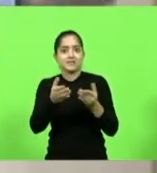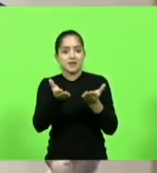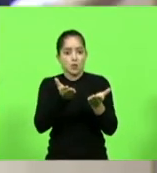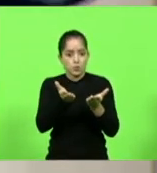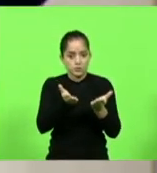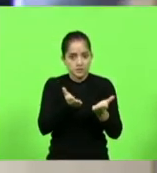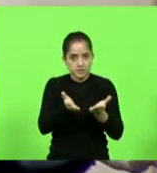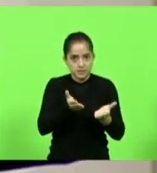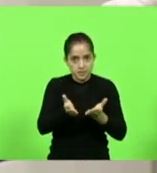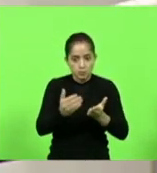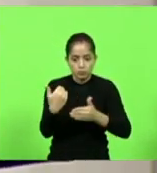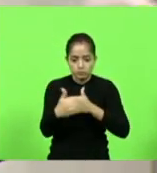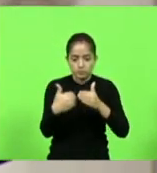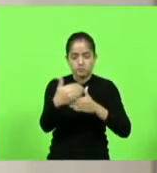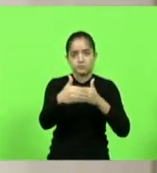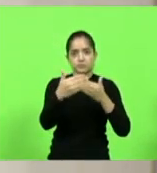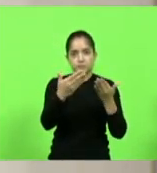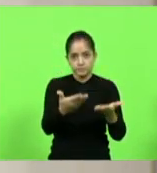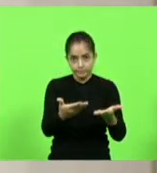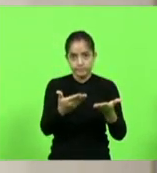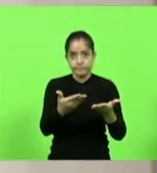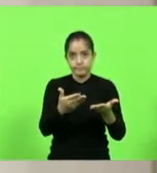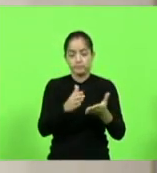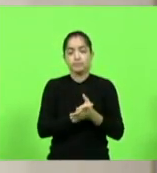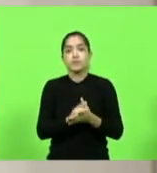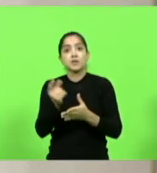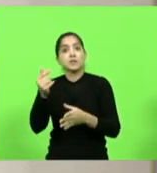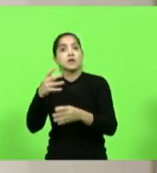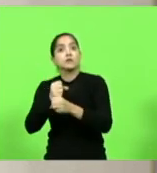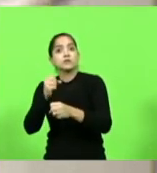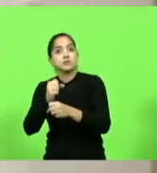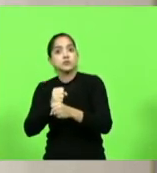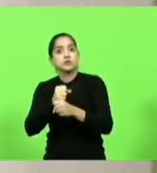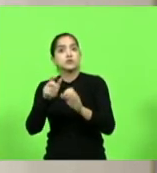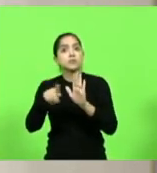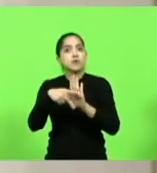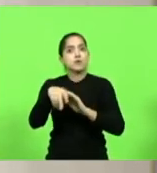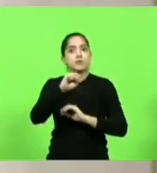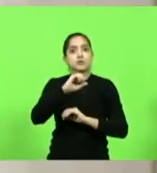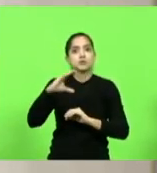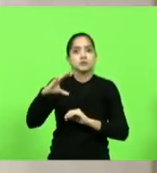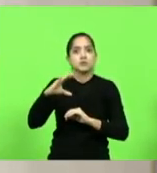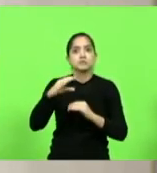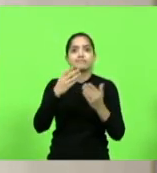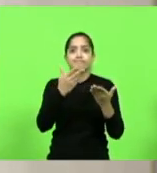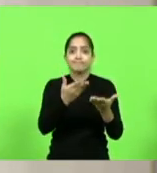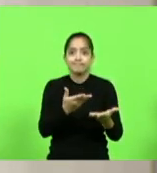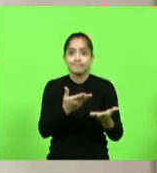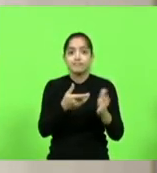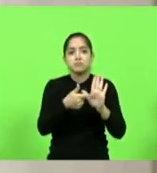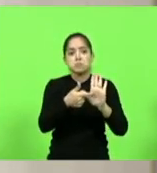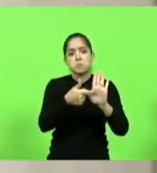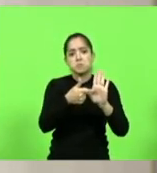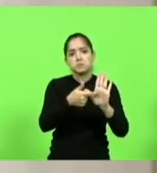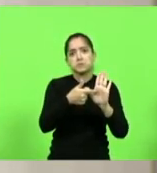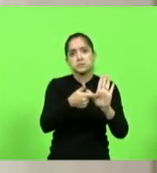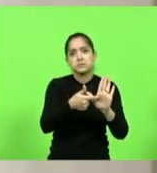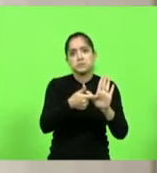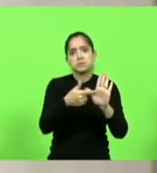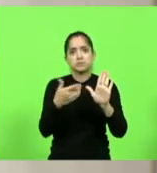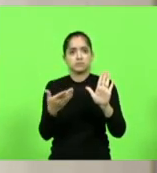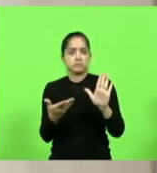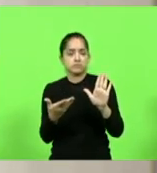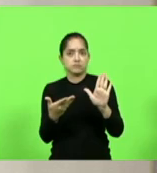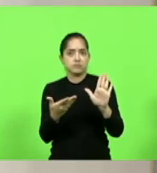de um processo auditado pelo Tribunal de Contas do Estado, Vossa Excelência se insurge aqui dizendo que